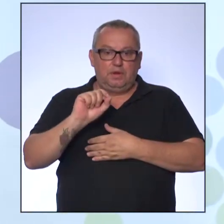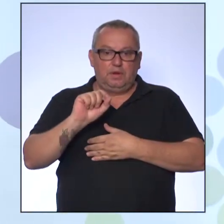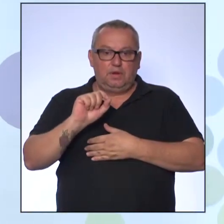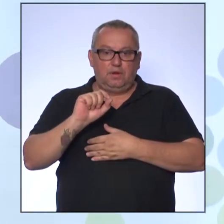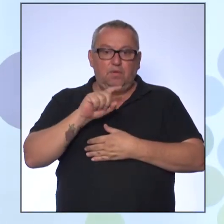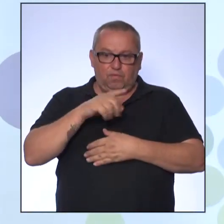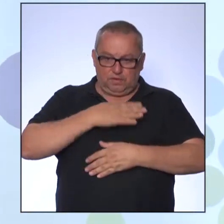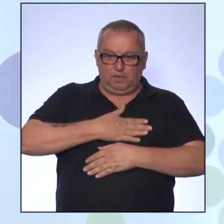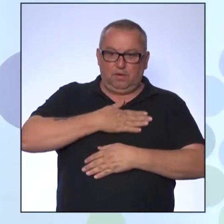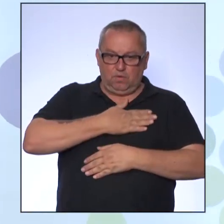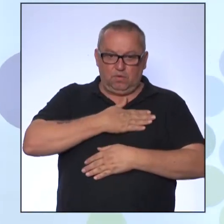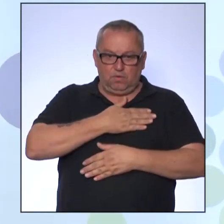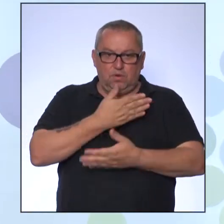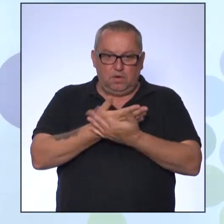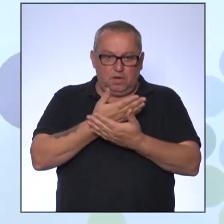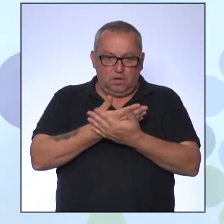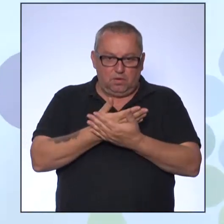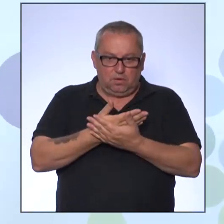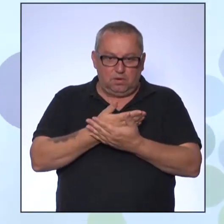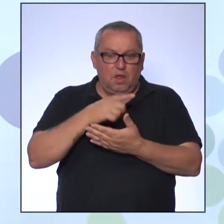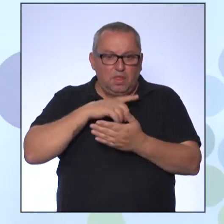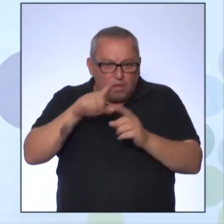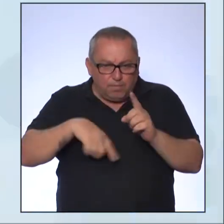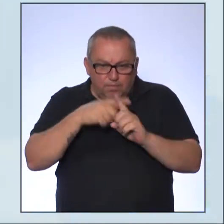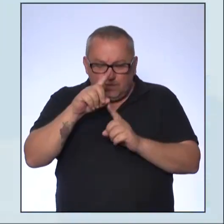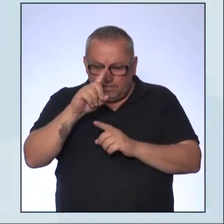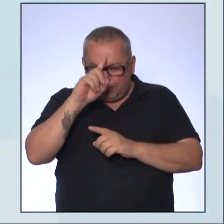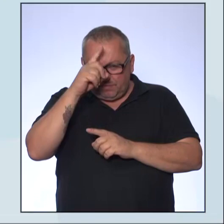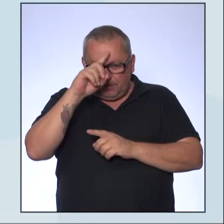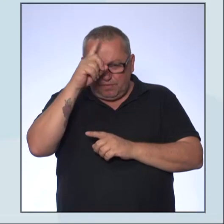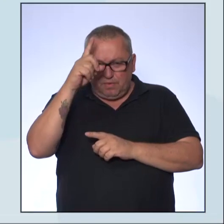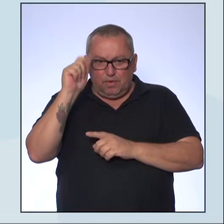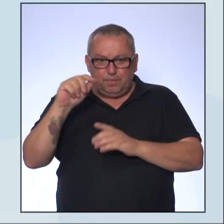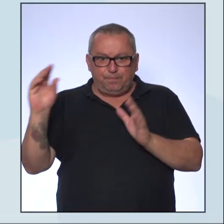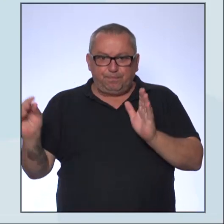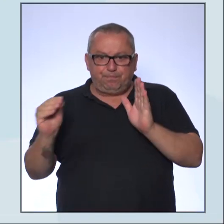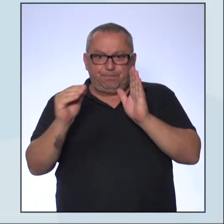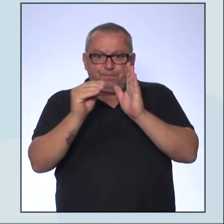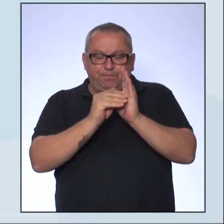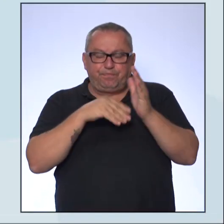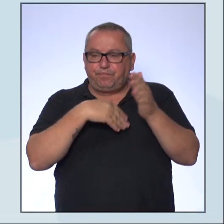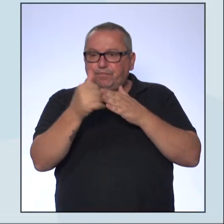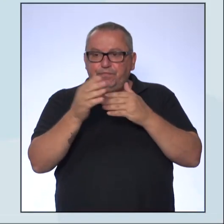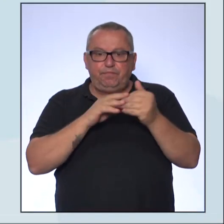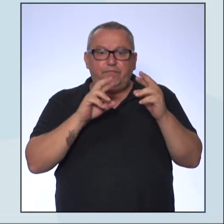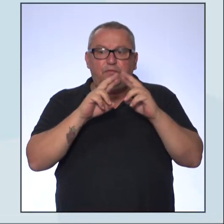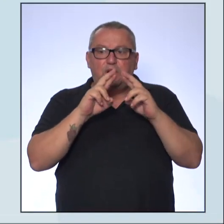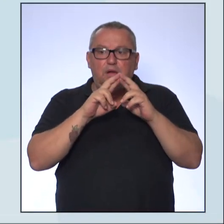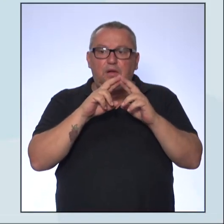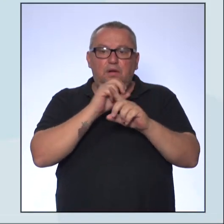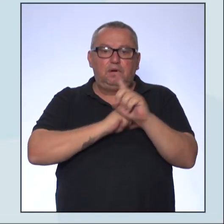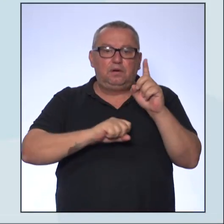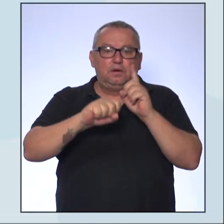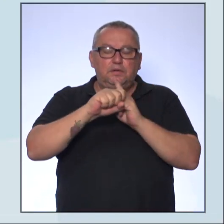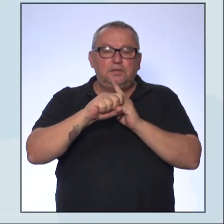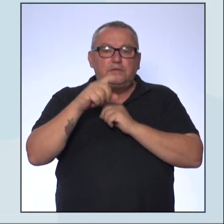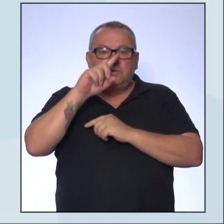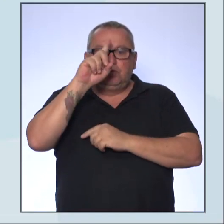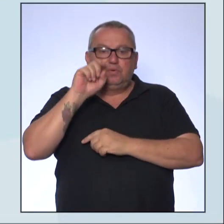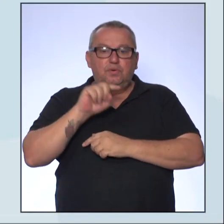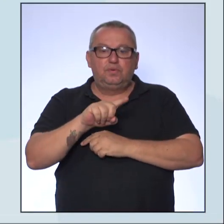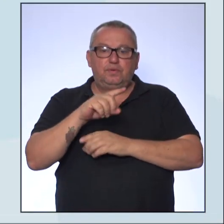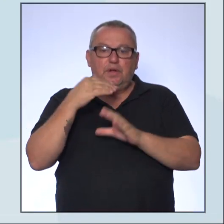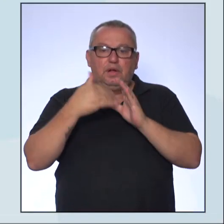Você gostou da aula? Tem mais dúvidas? Você pode publicar em qualquer rede social a sua dúvida, mandar a